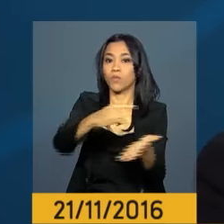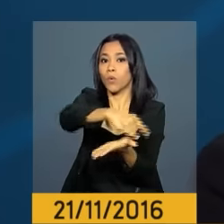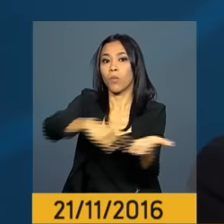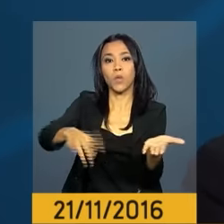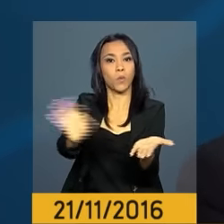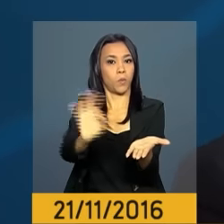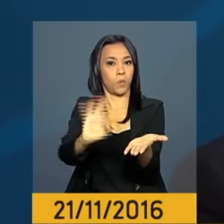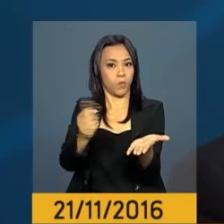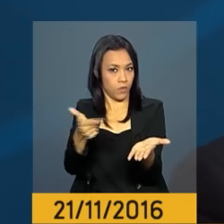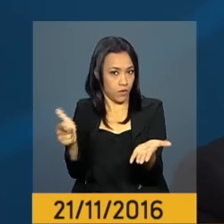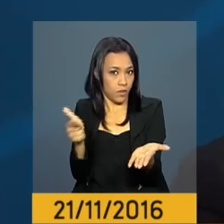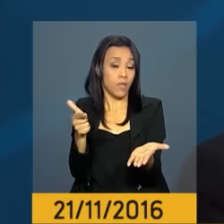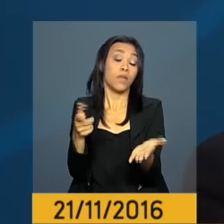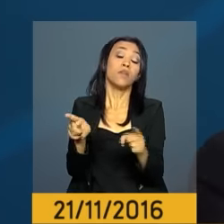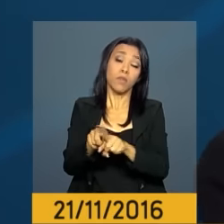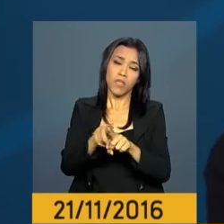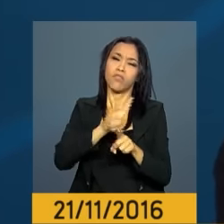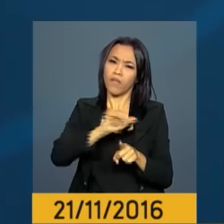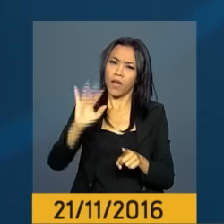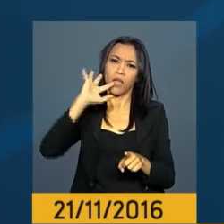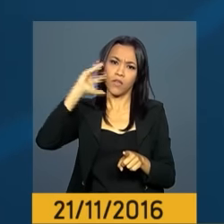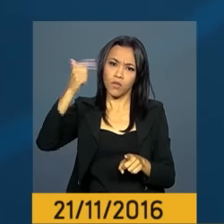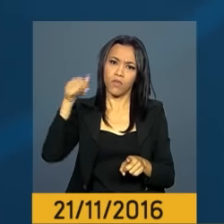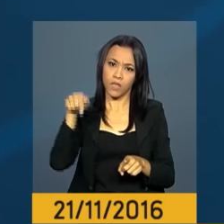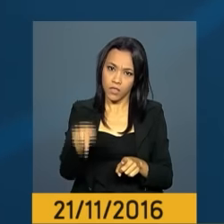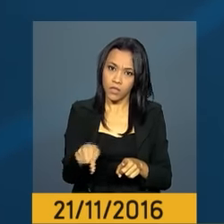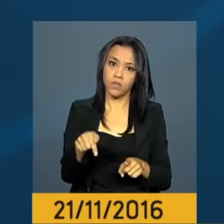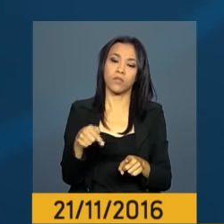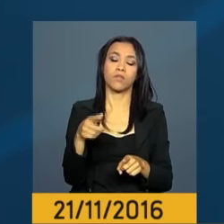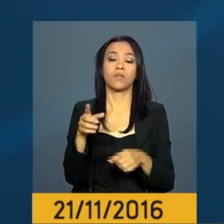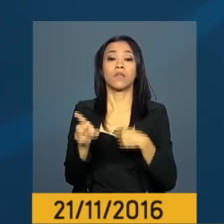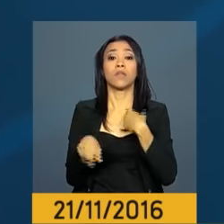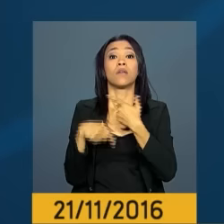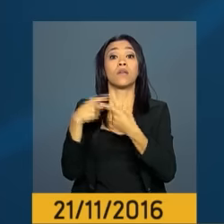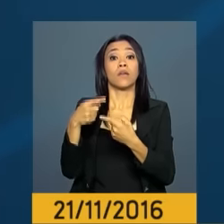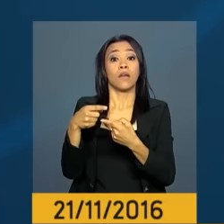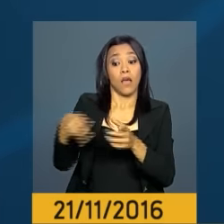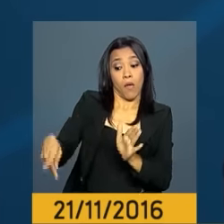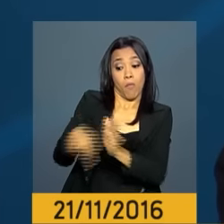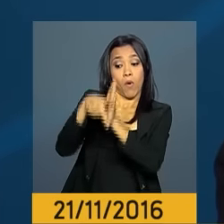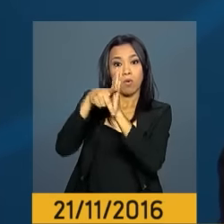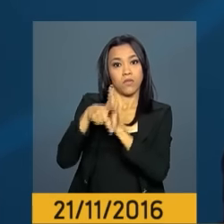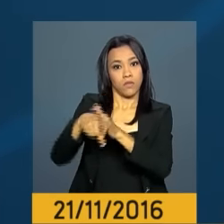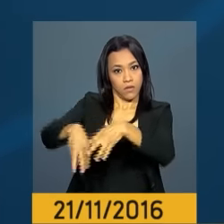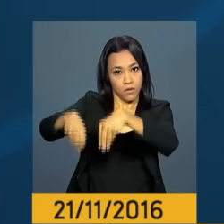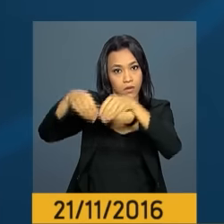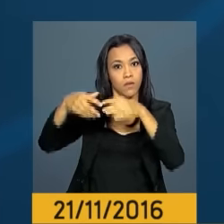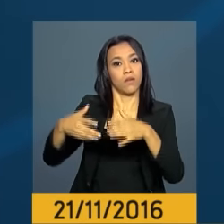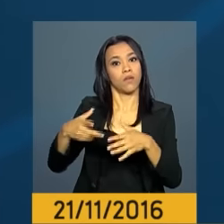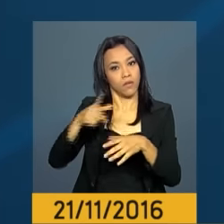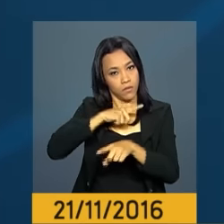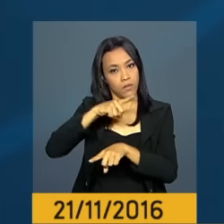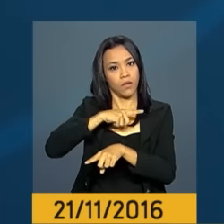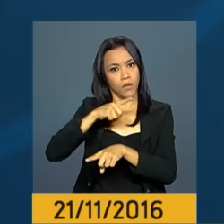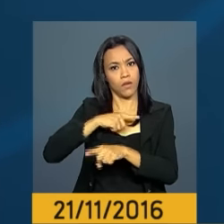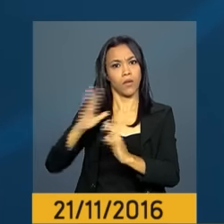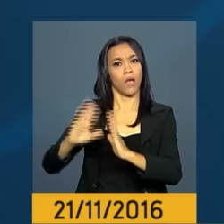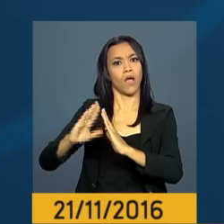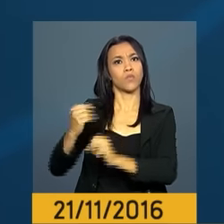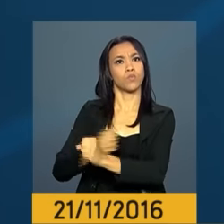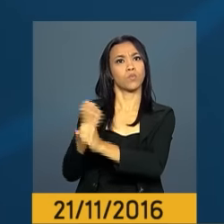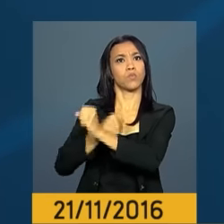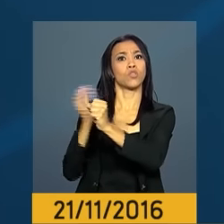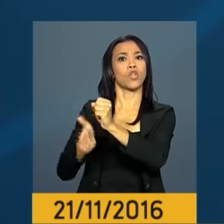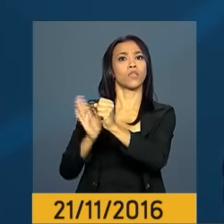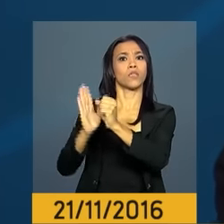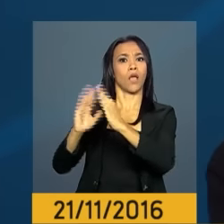nós vamos fazê-lo, como também regularizar a posse, portanto, convertendo em propriedade, a posse daqueles que as têm nos